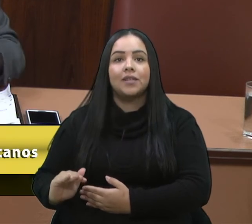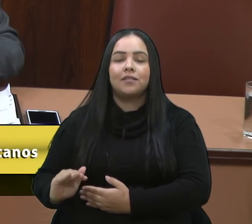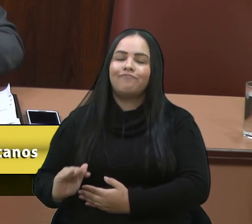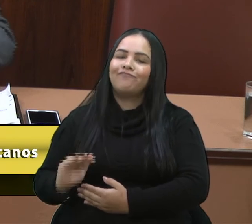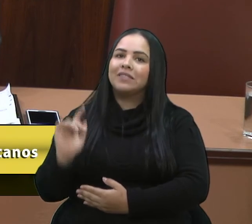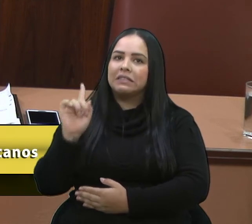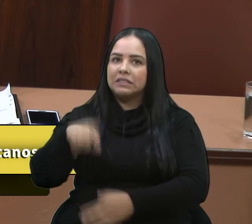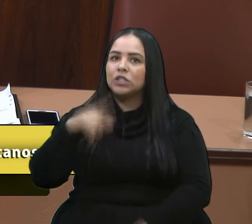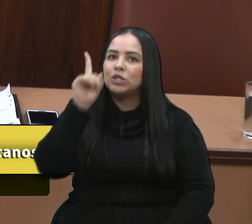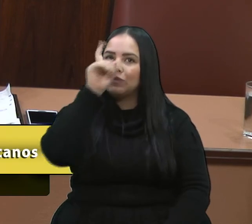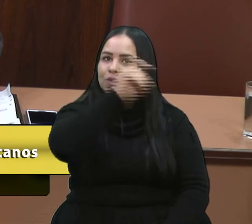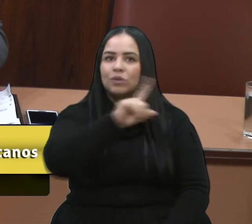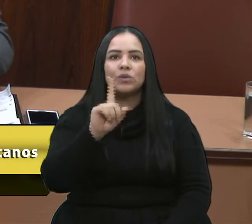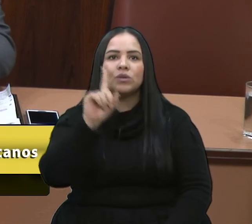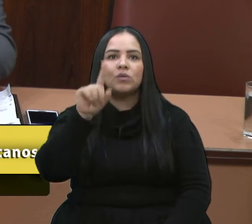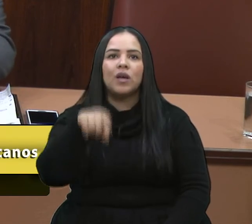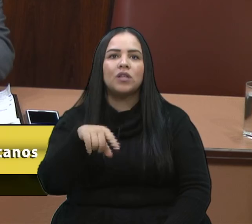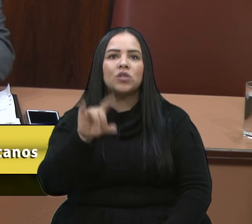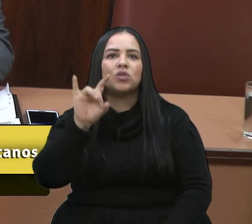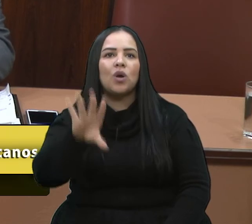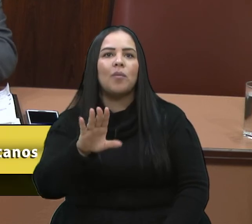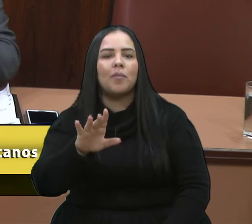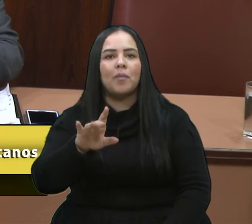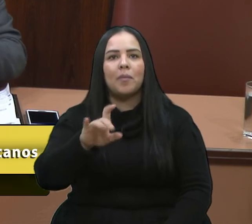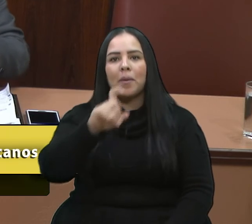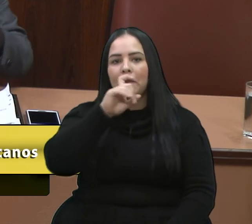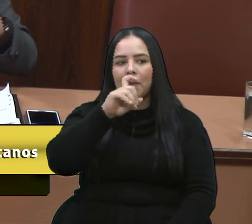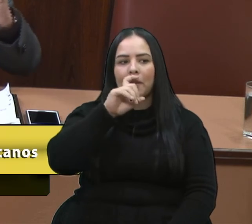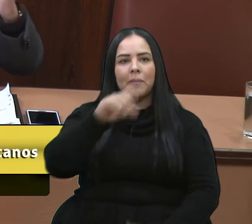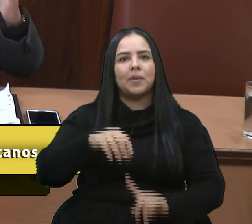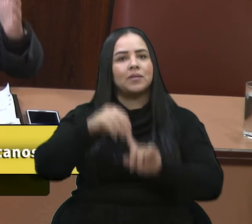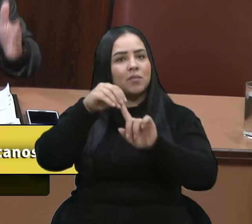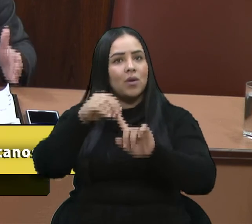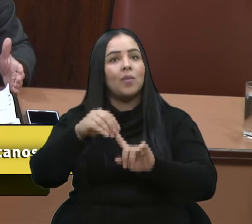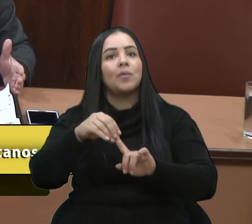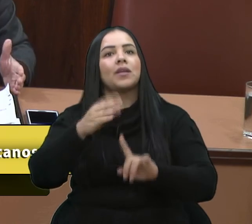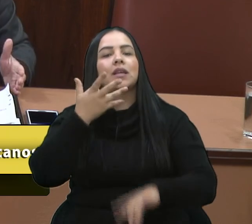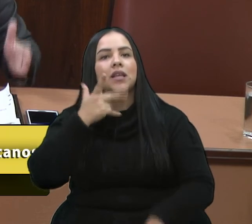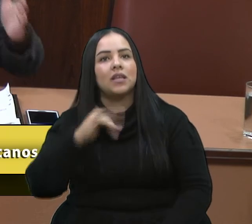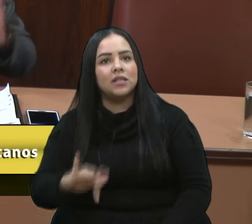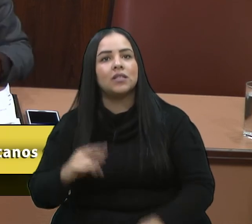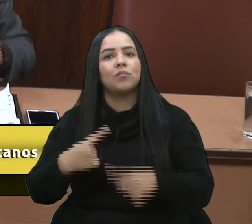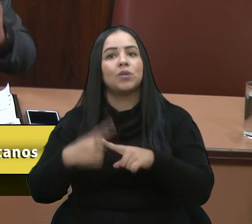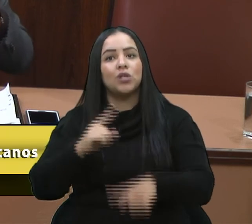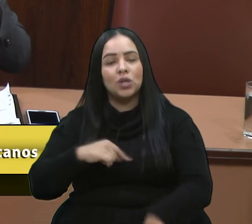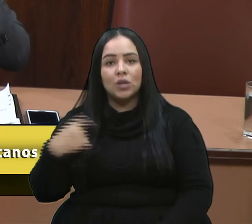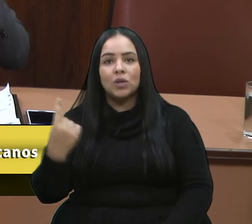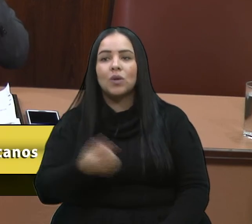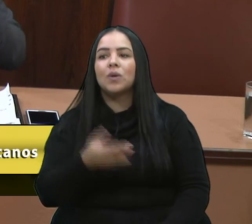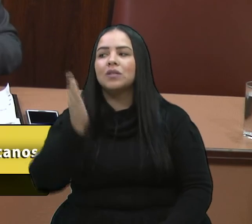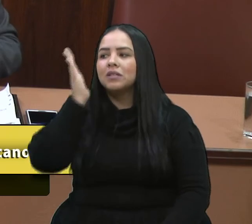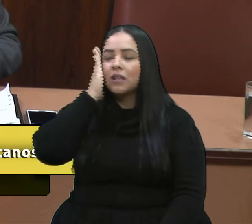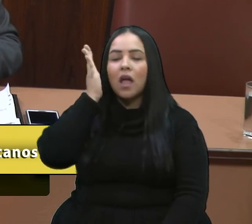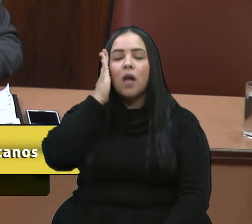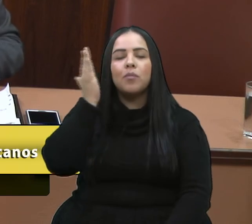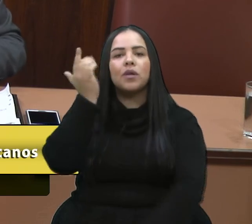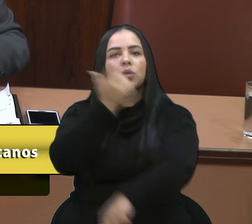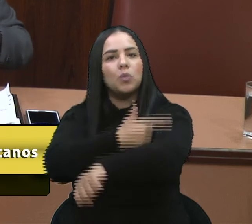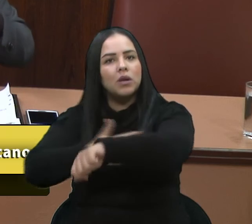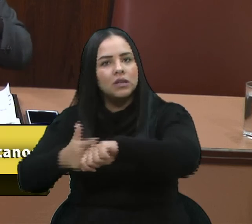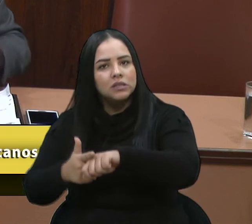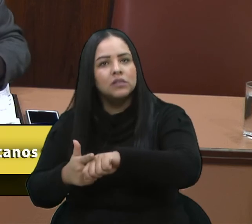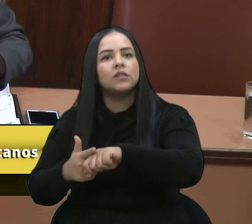não apenas os pais, mas principalmente para as crianças, porque a gente sabe que a educação, principalmente nas séries